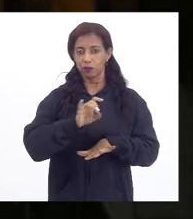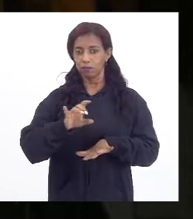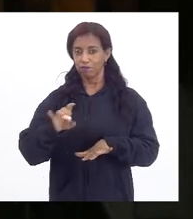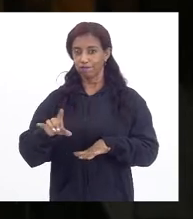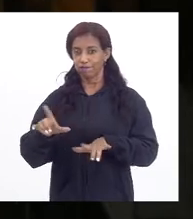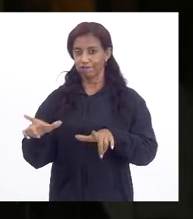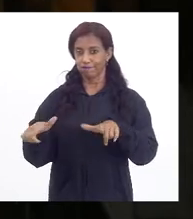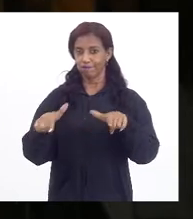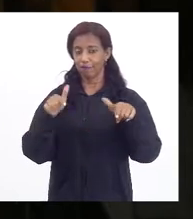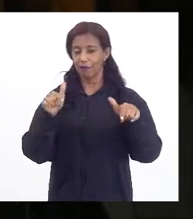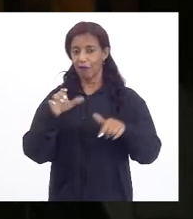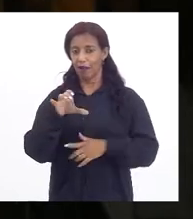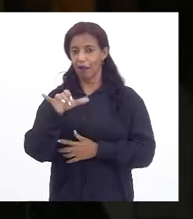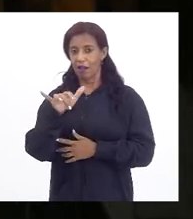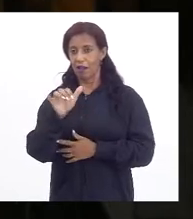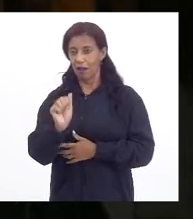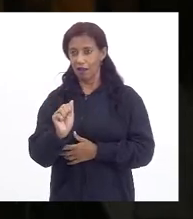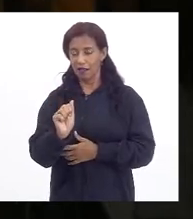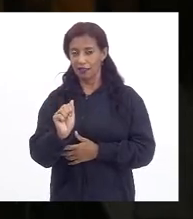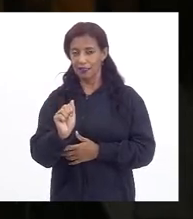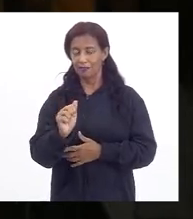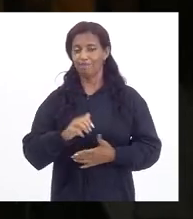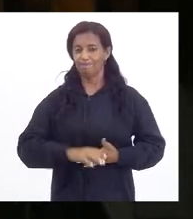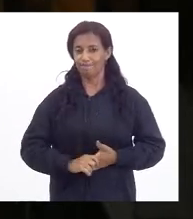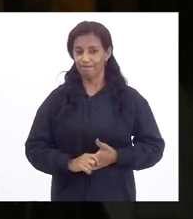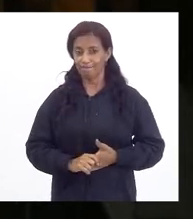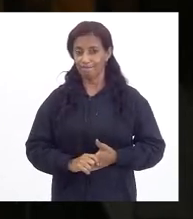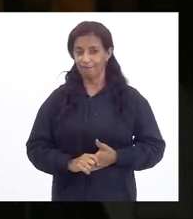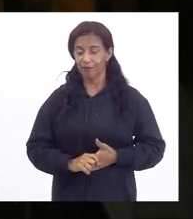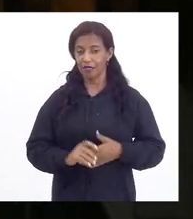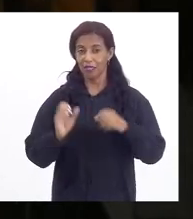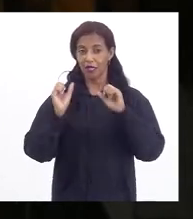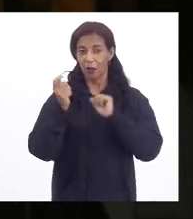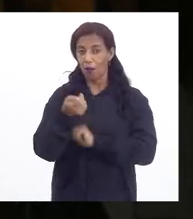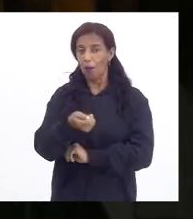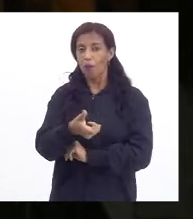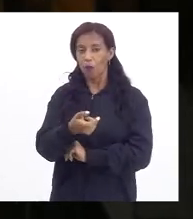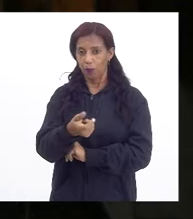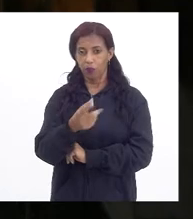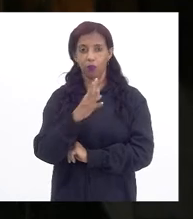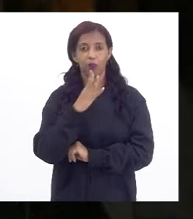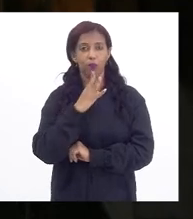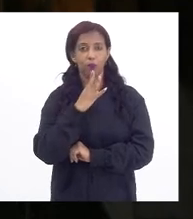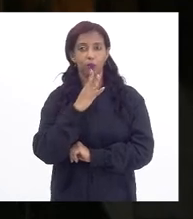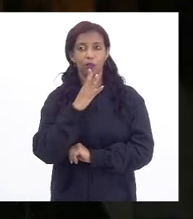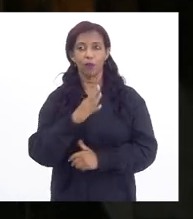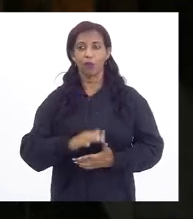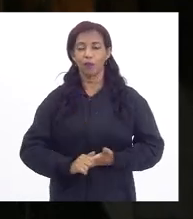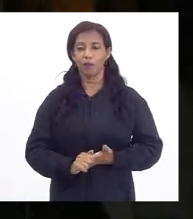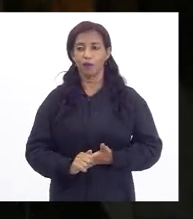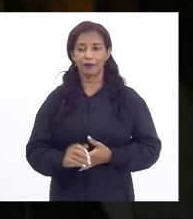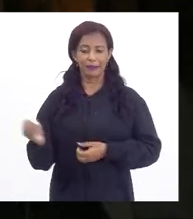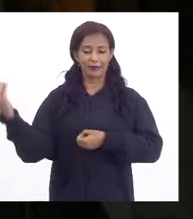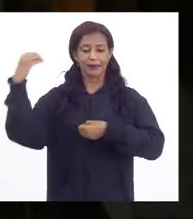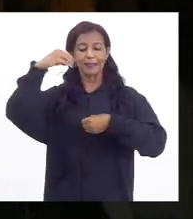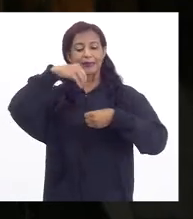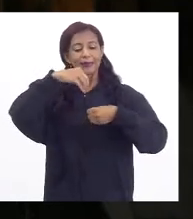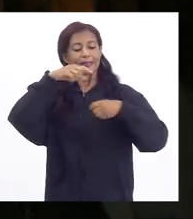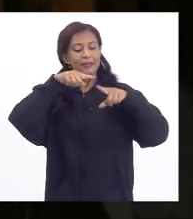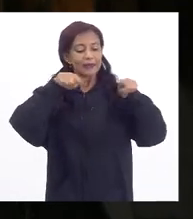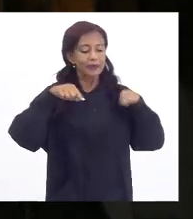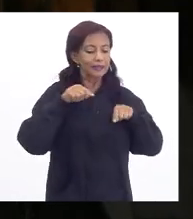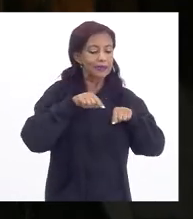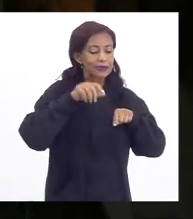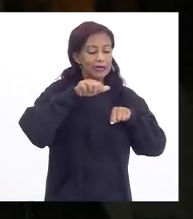caixa hermeticamente fechada, que poucos conheciam que estava dentro. E